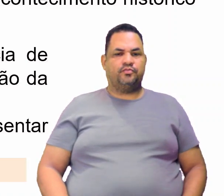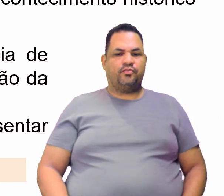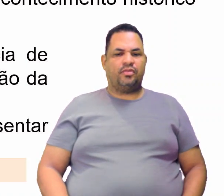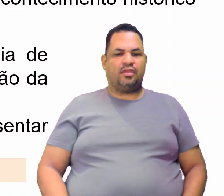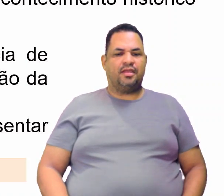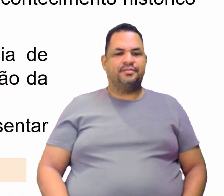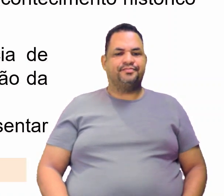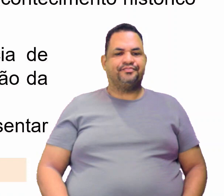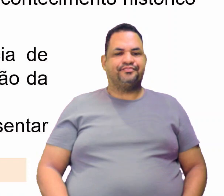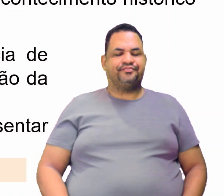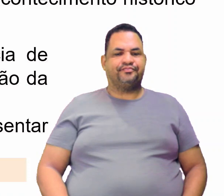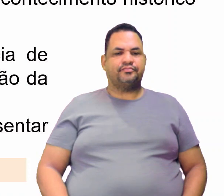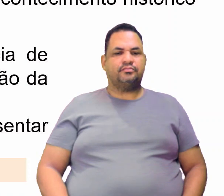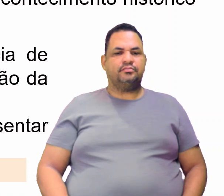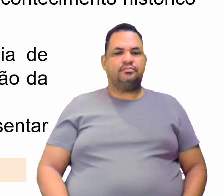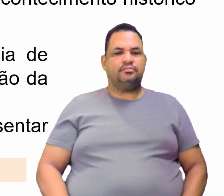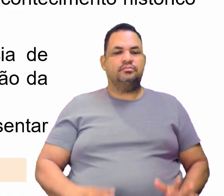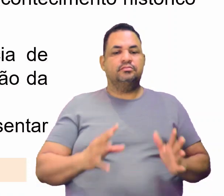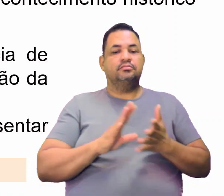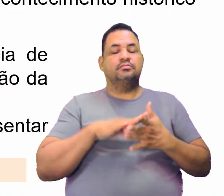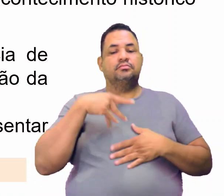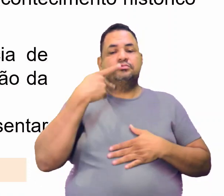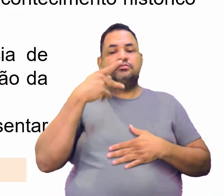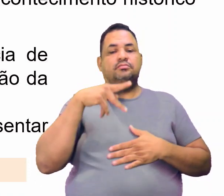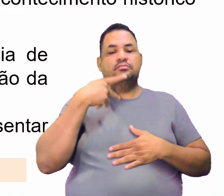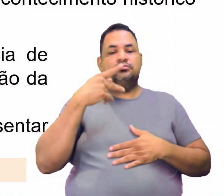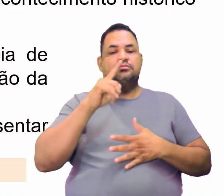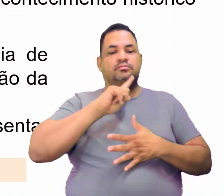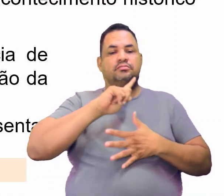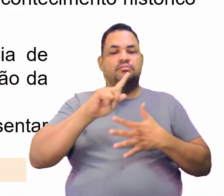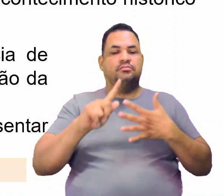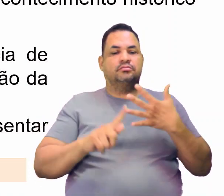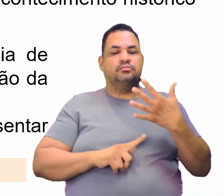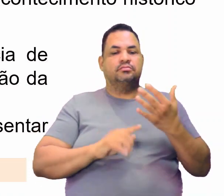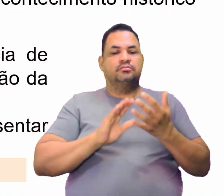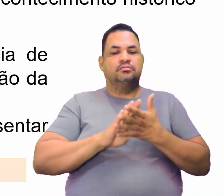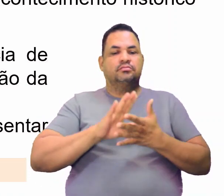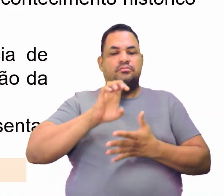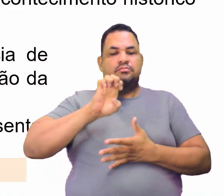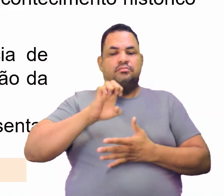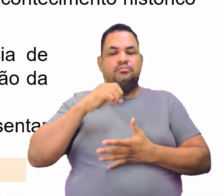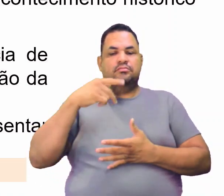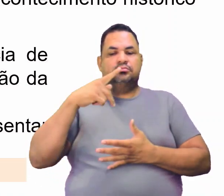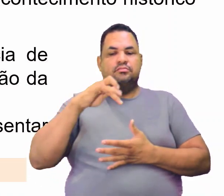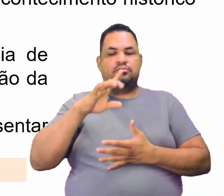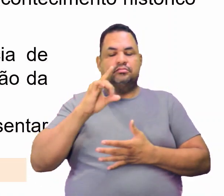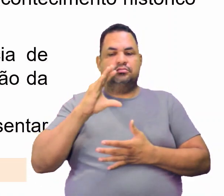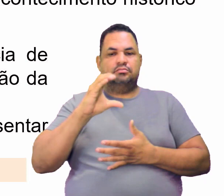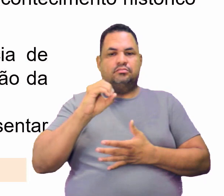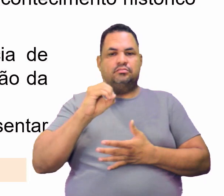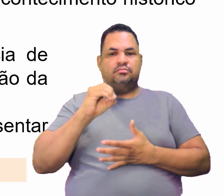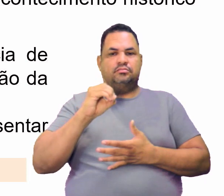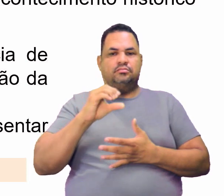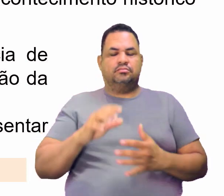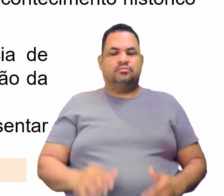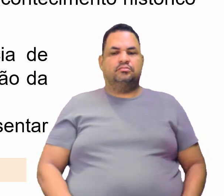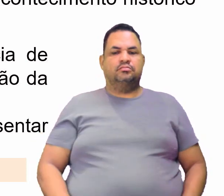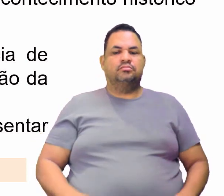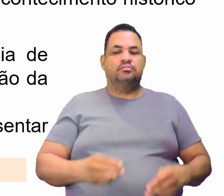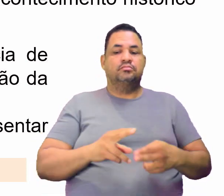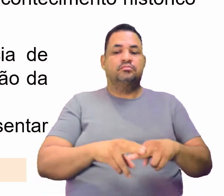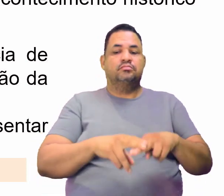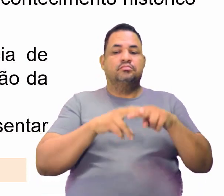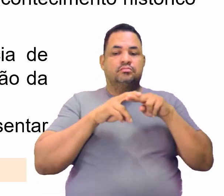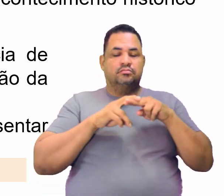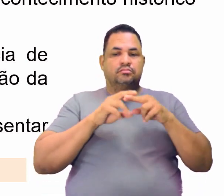esse daqui, ó, tá falando do gênero épico, a C, não tá falando do gênero lírico. Por isso